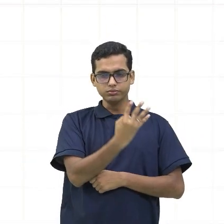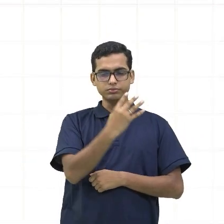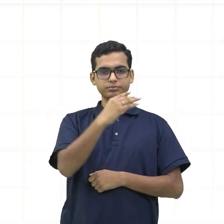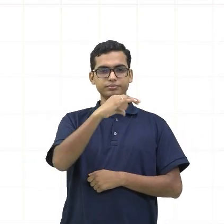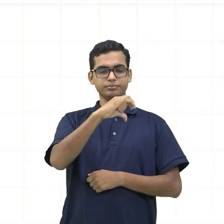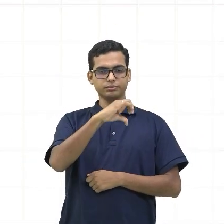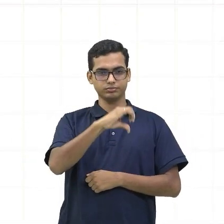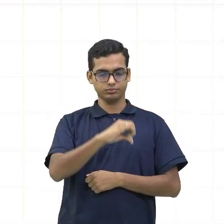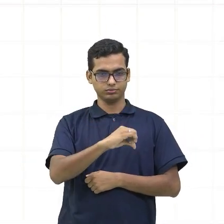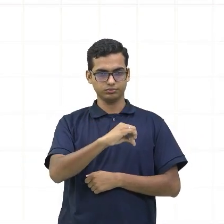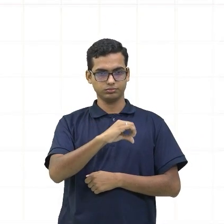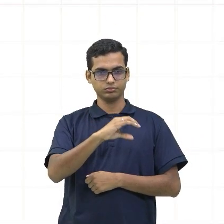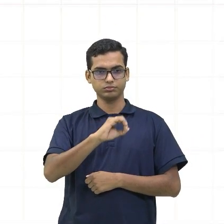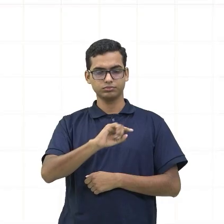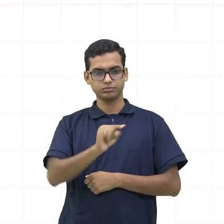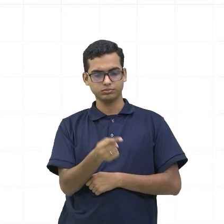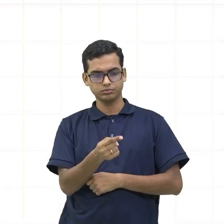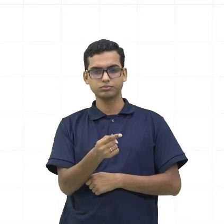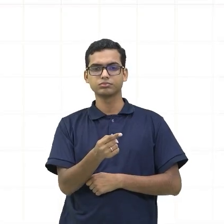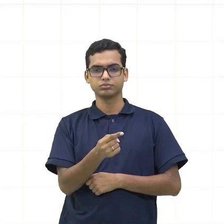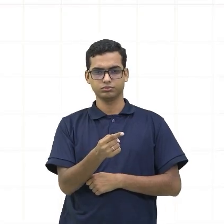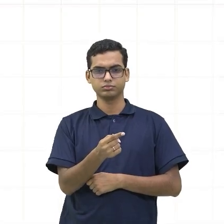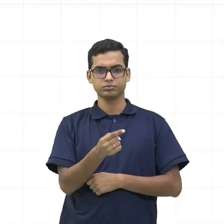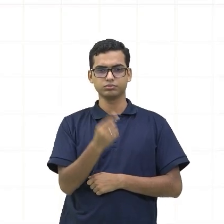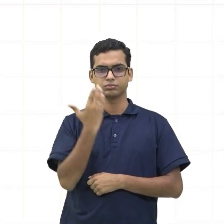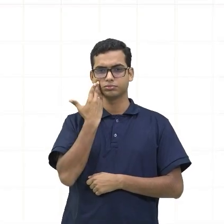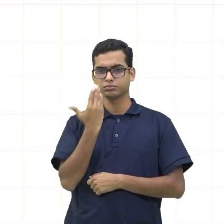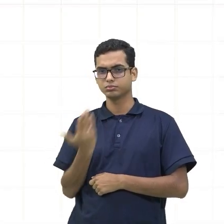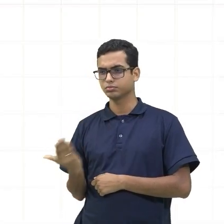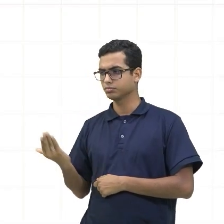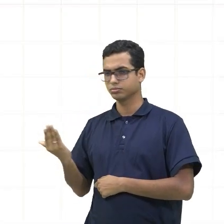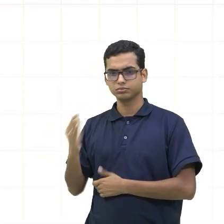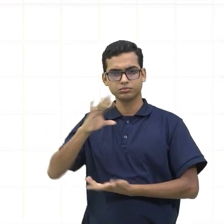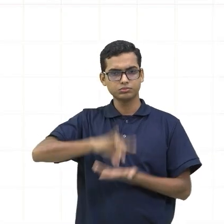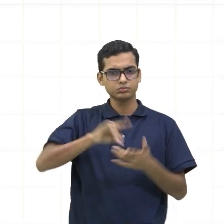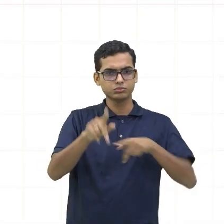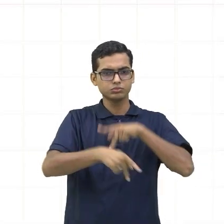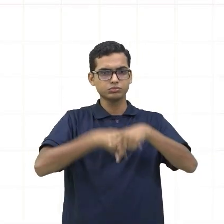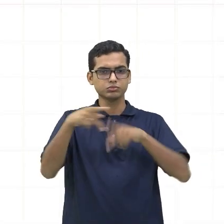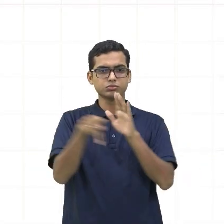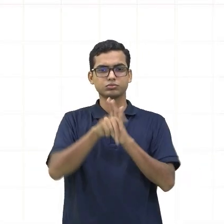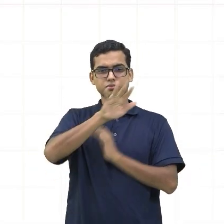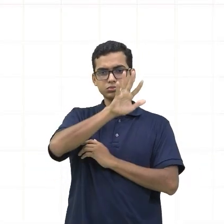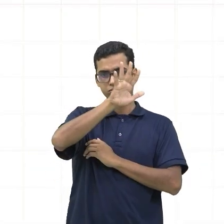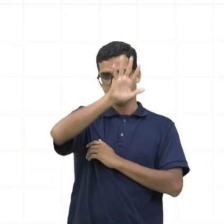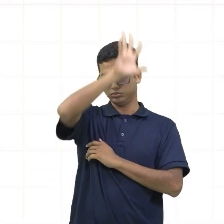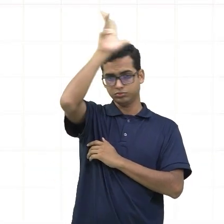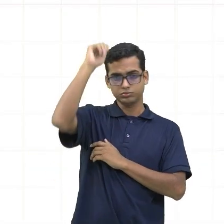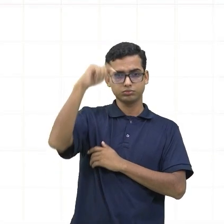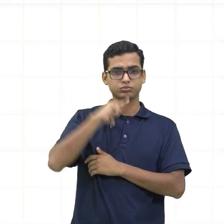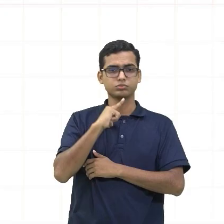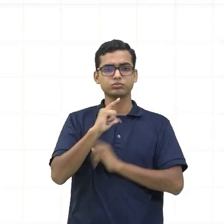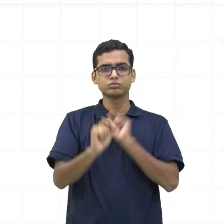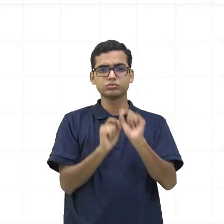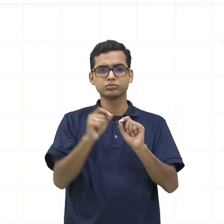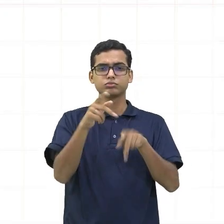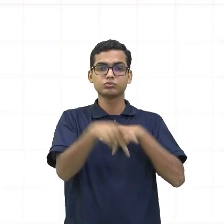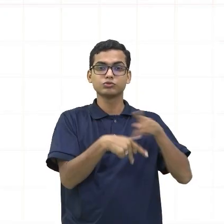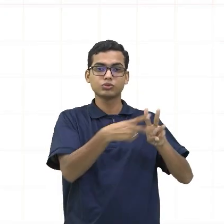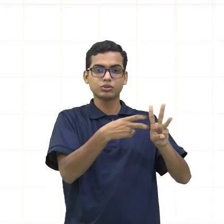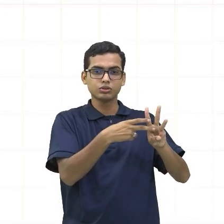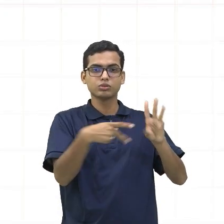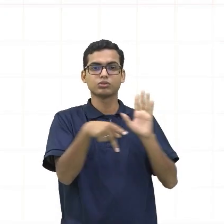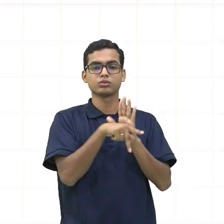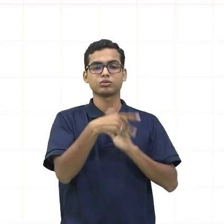490.935. E aí a gente traz como destaque na nossa próxima tela aí, a população indígena, né? O estado